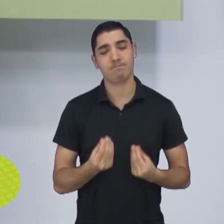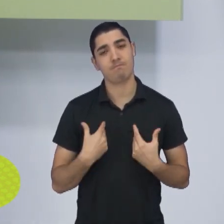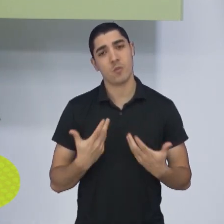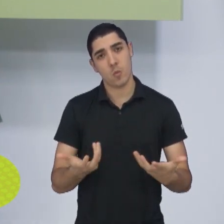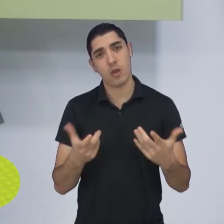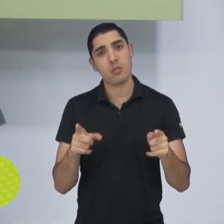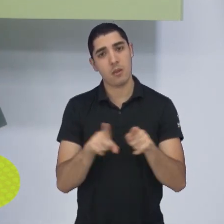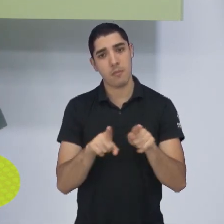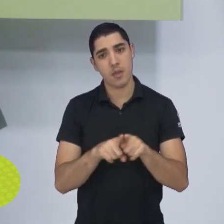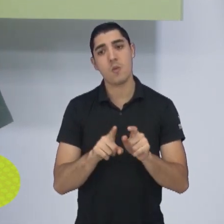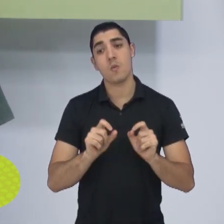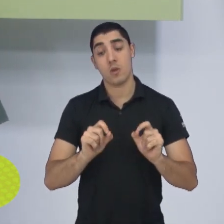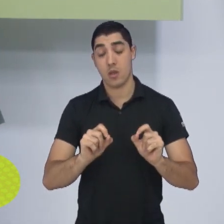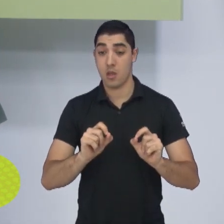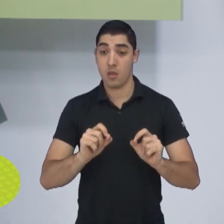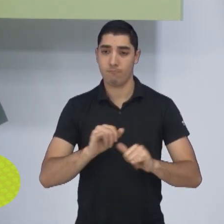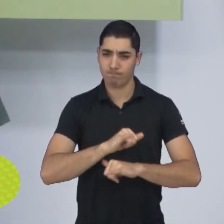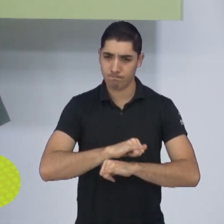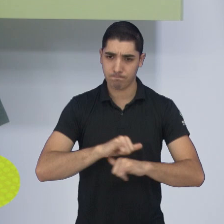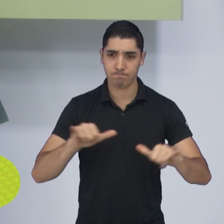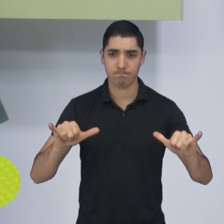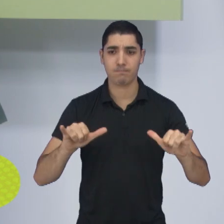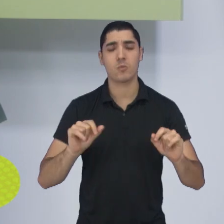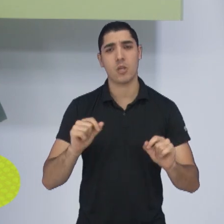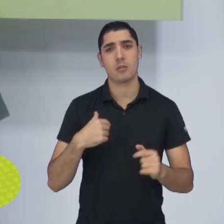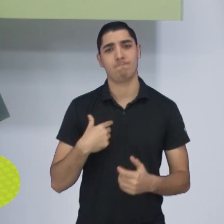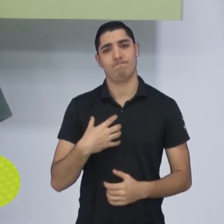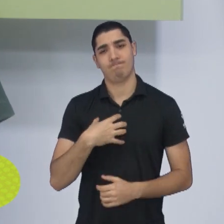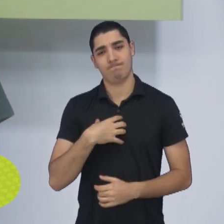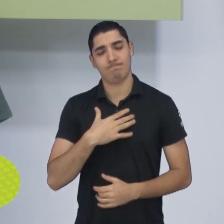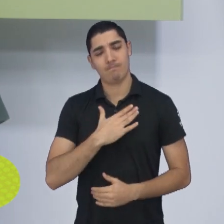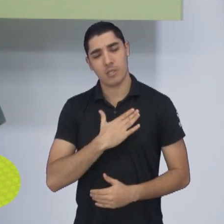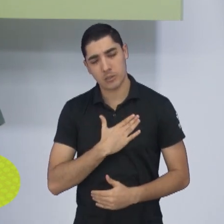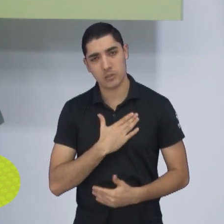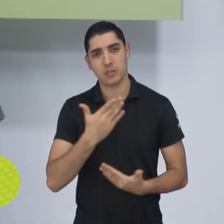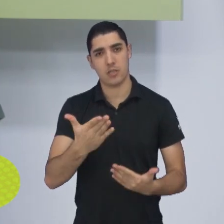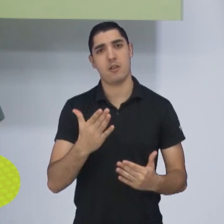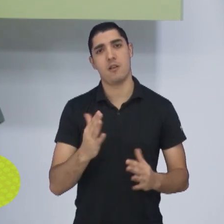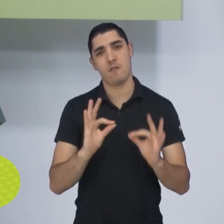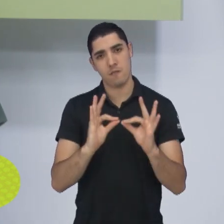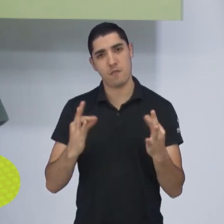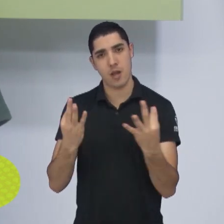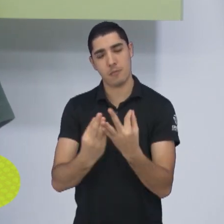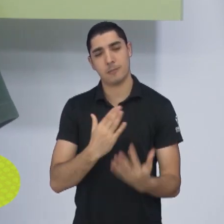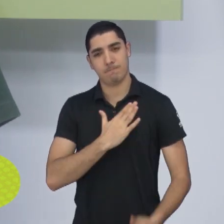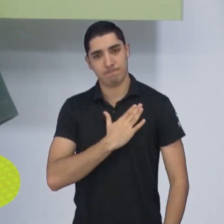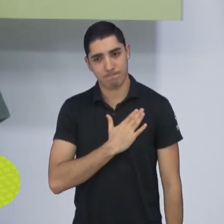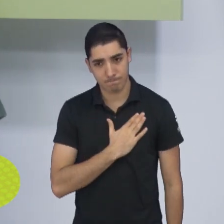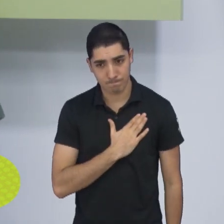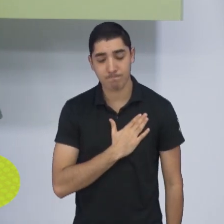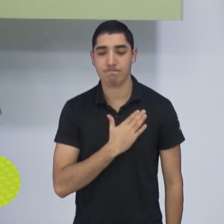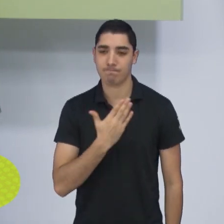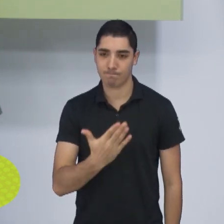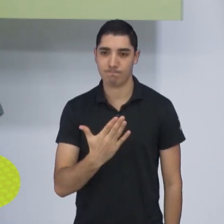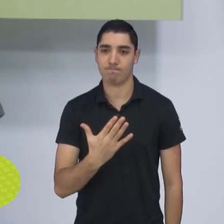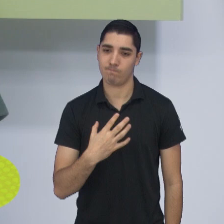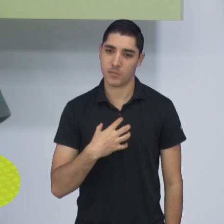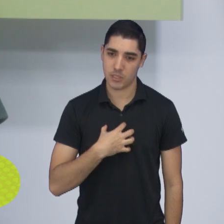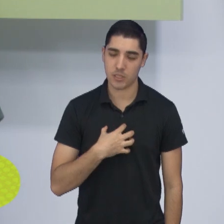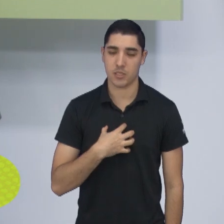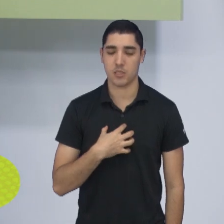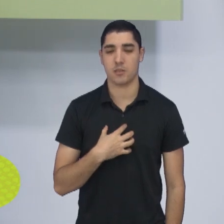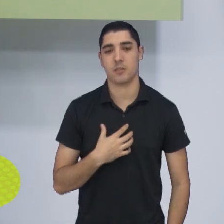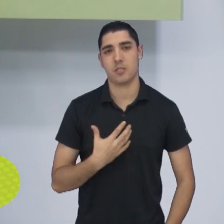nome da equipe, também externar aqui as condolências, e mandar um abraço para a família também, o desejo de sentimentos aí para a